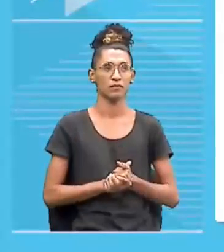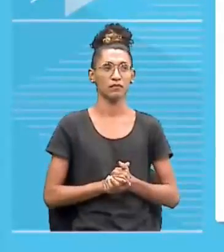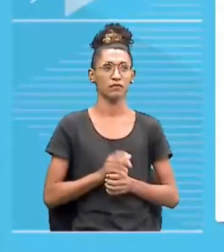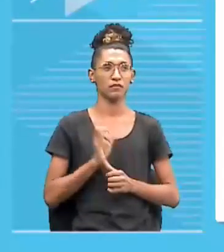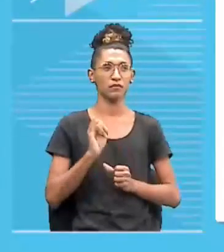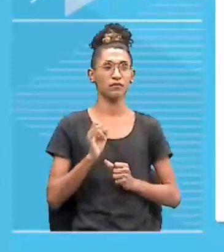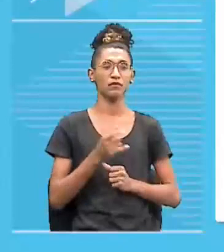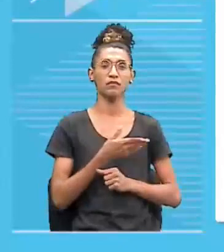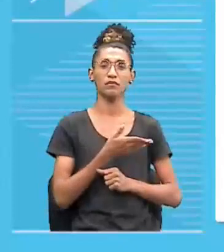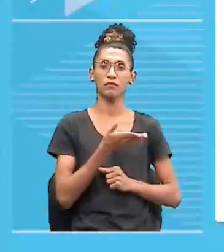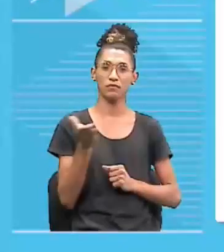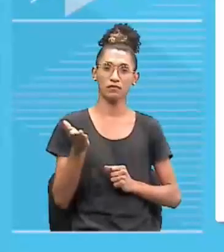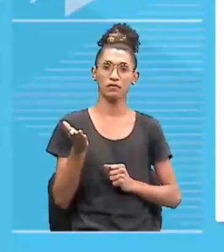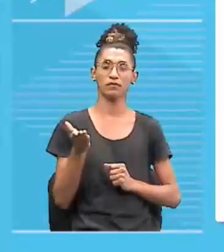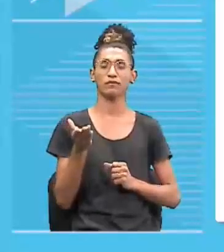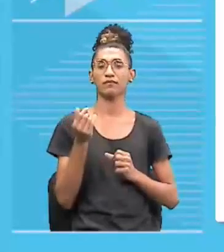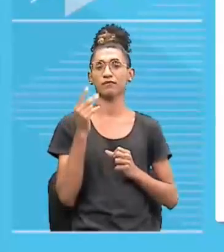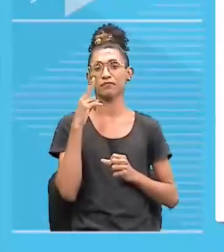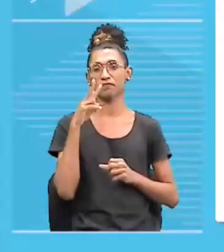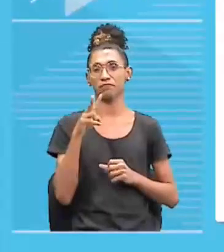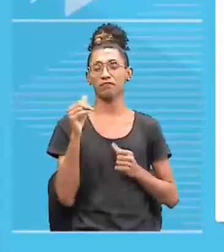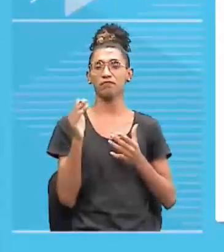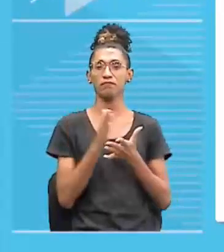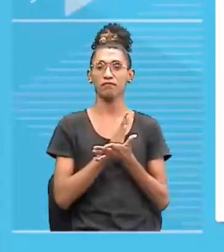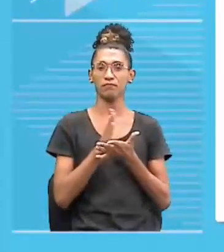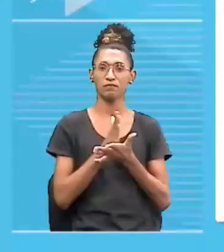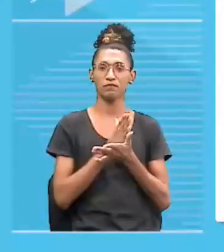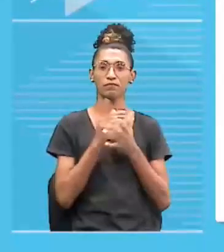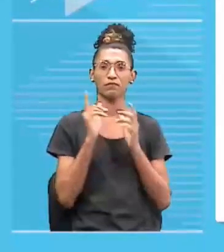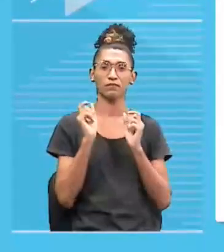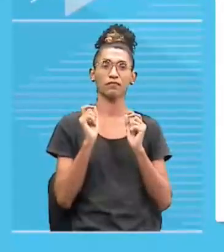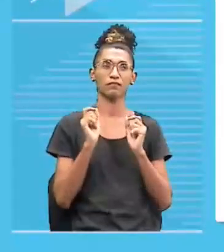se vocês veem algum colaborador